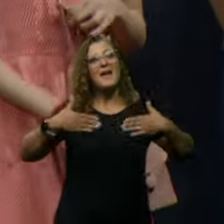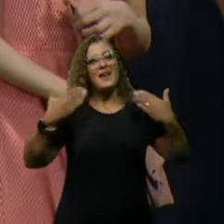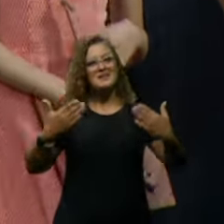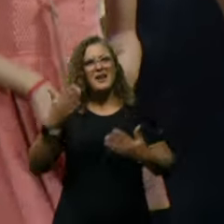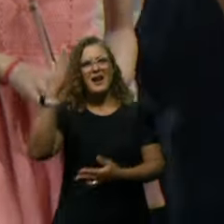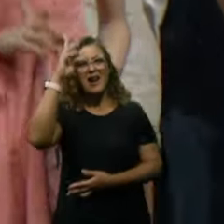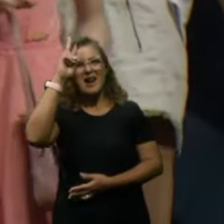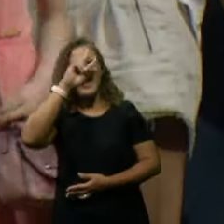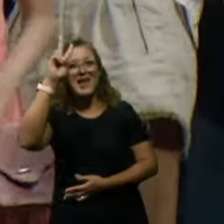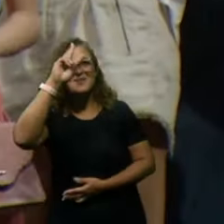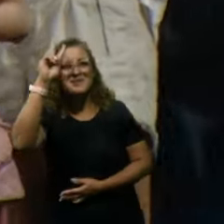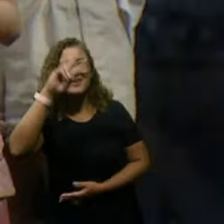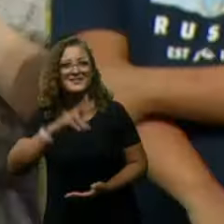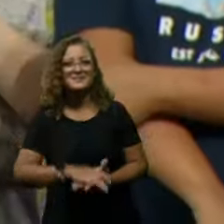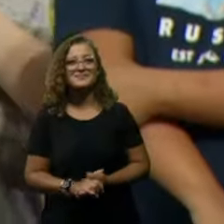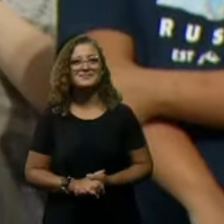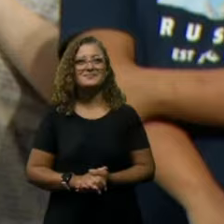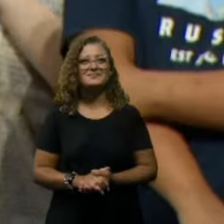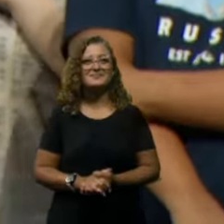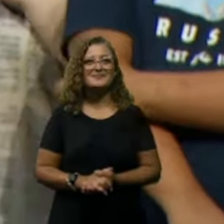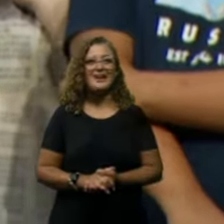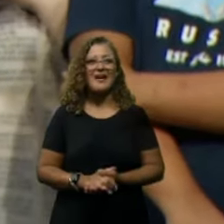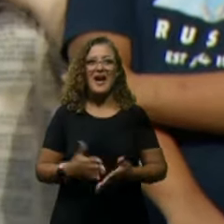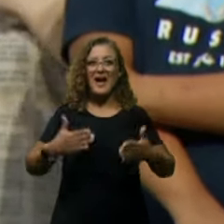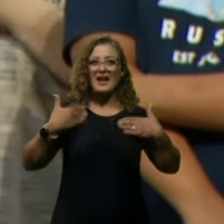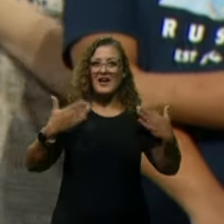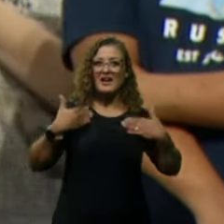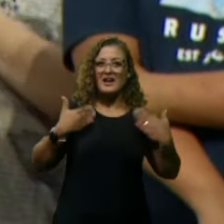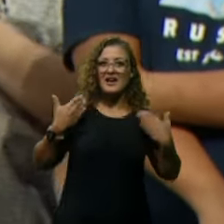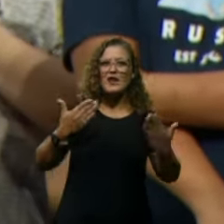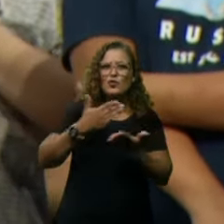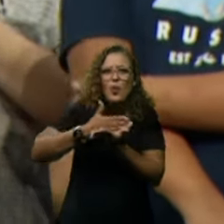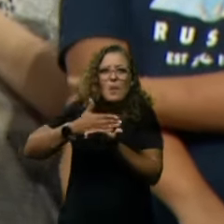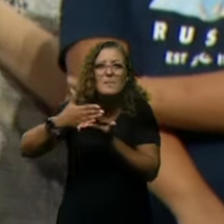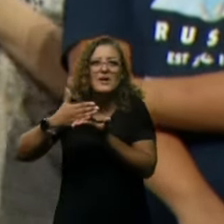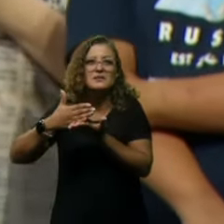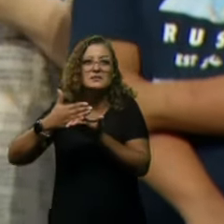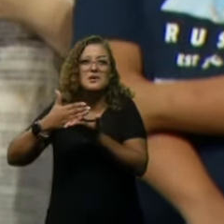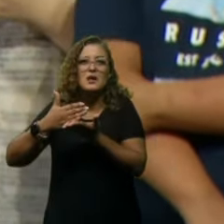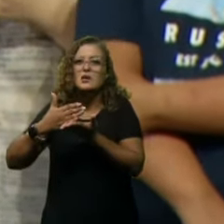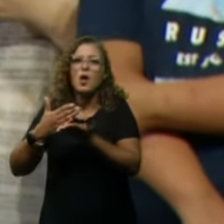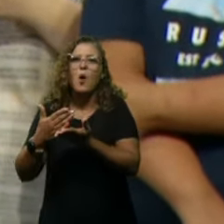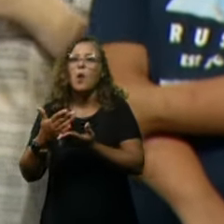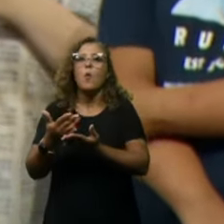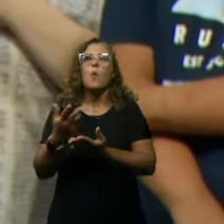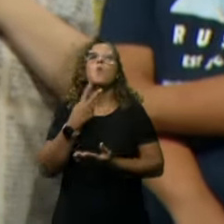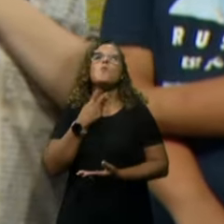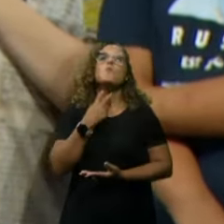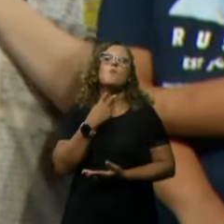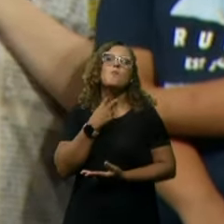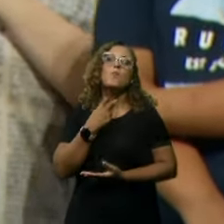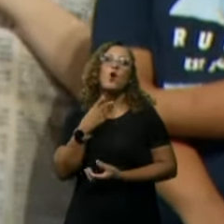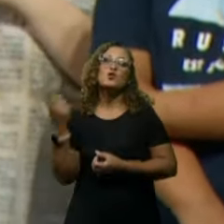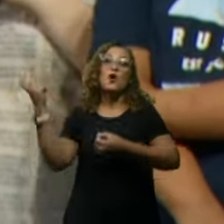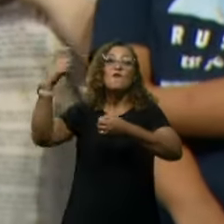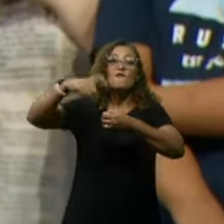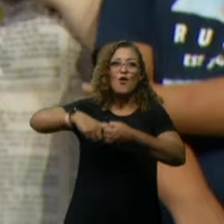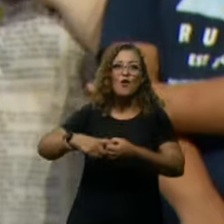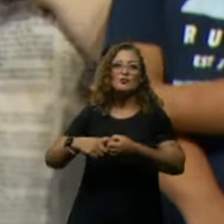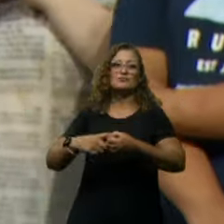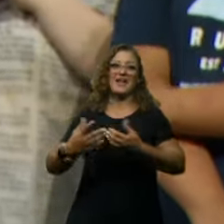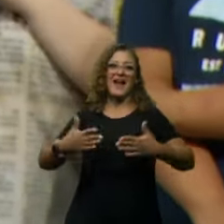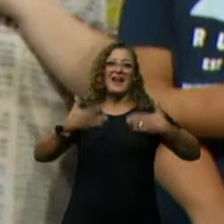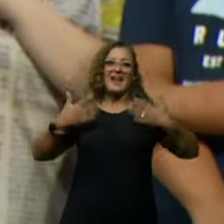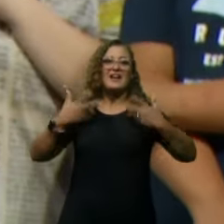quem sabe aquela você não pode tê-la de volta se você só pedir ela eu